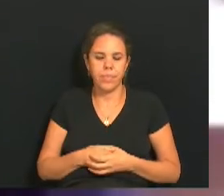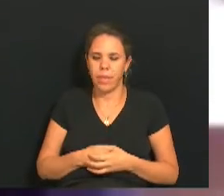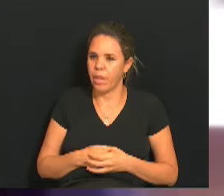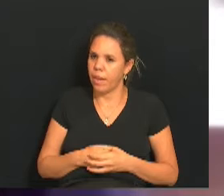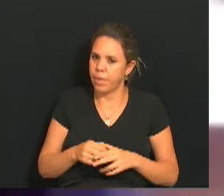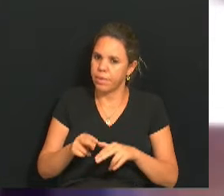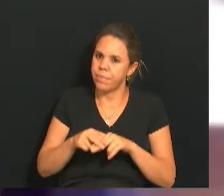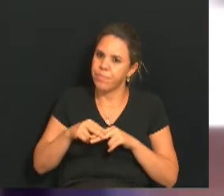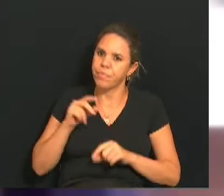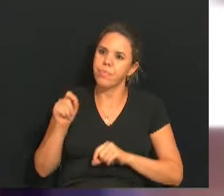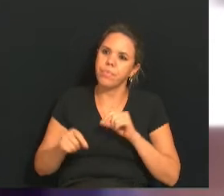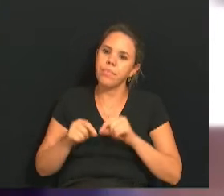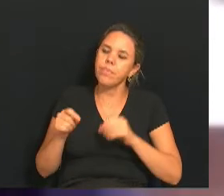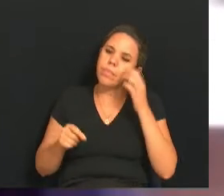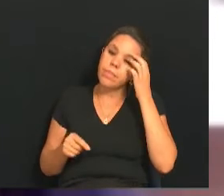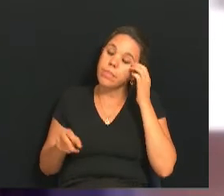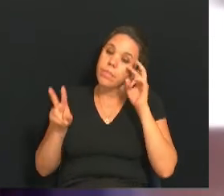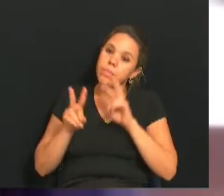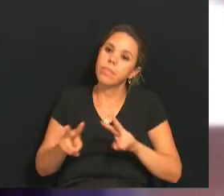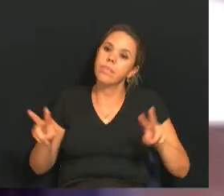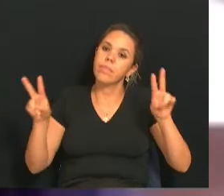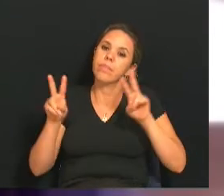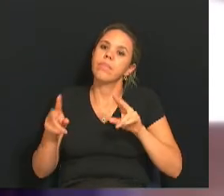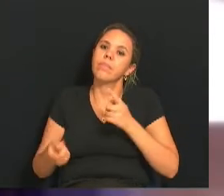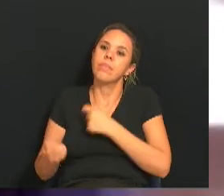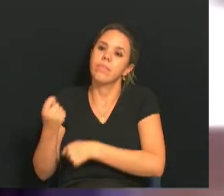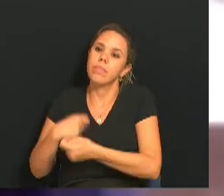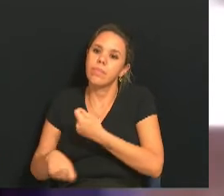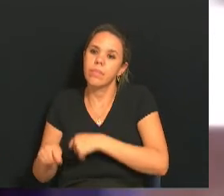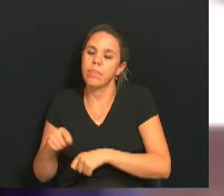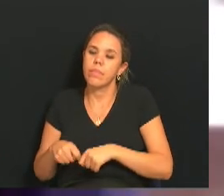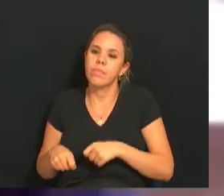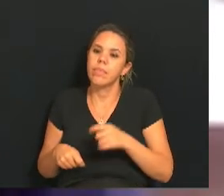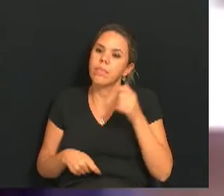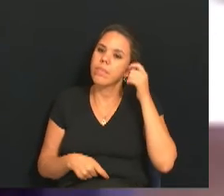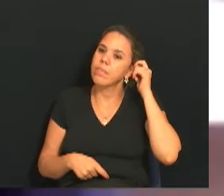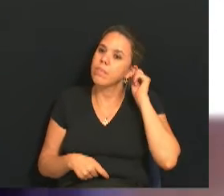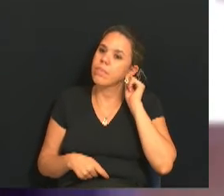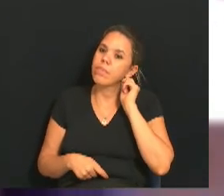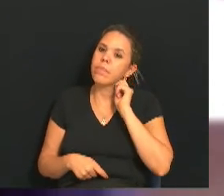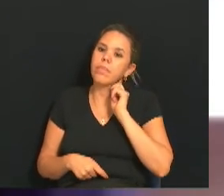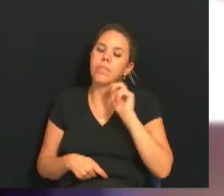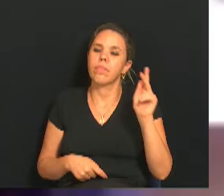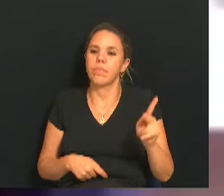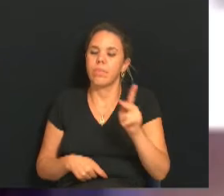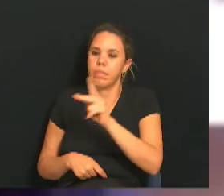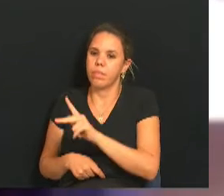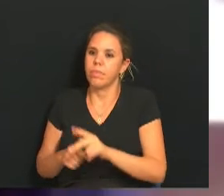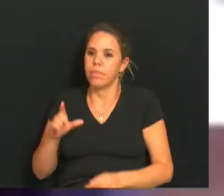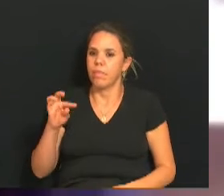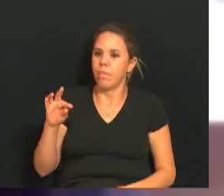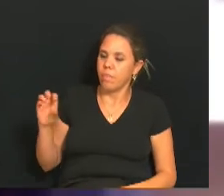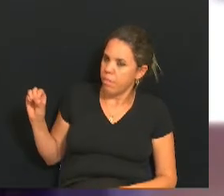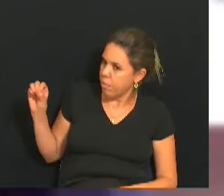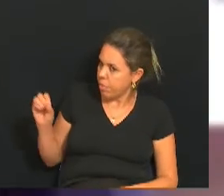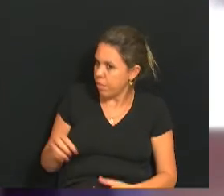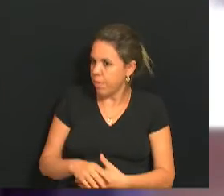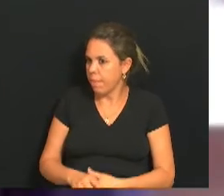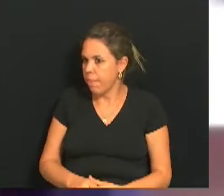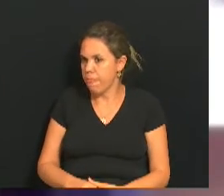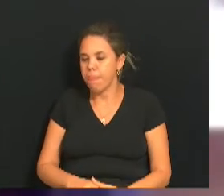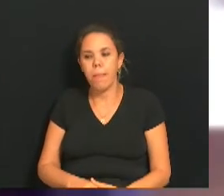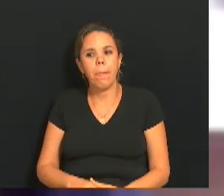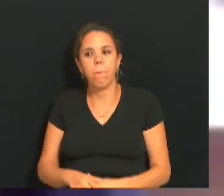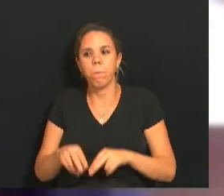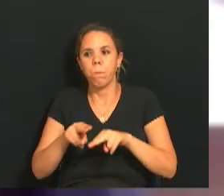justamente por essa visão mercadológica e liberal que foi colocada pelo professor Cláudio. Tá?